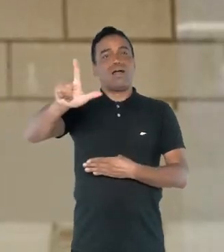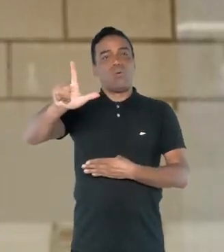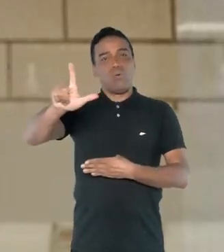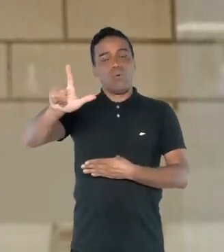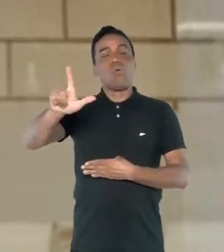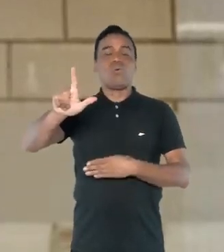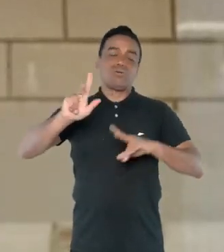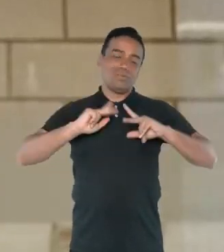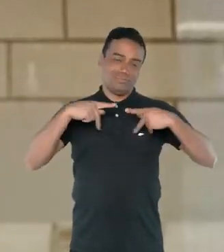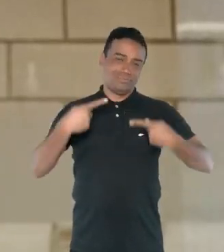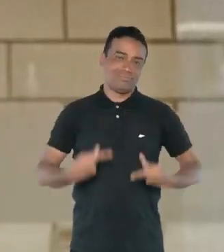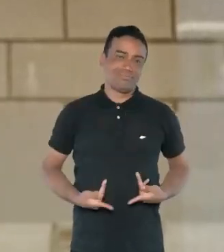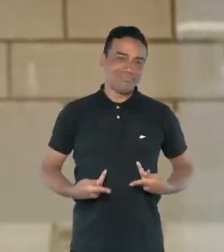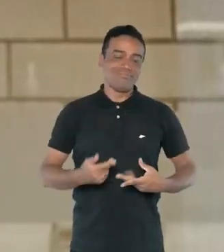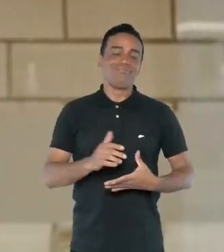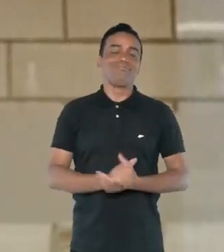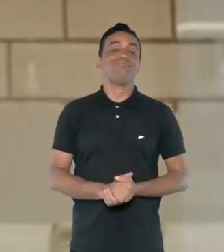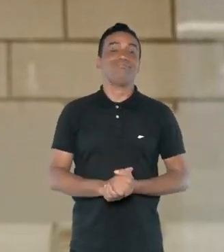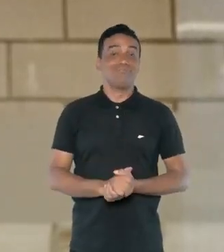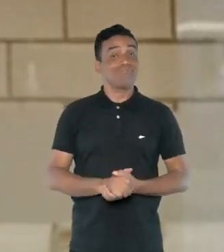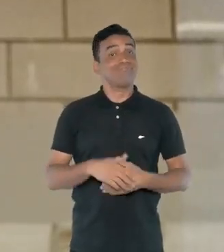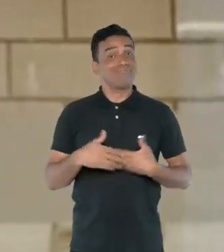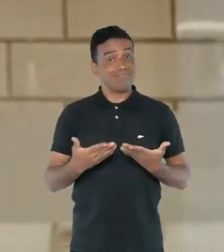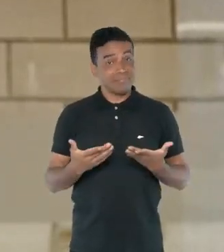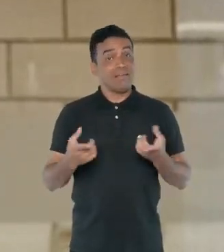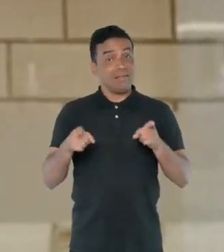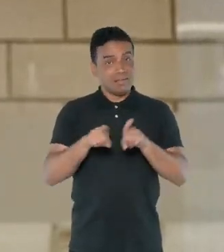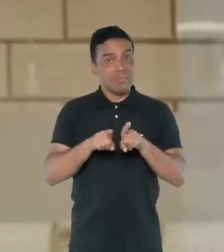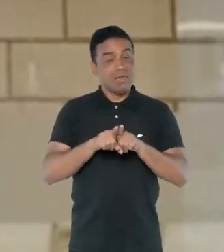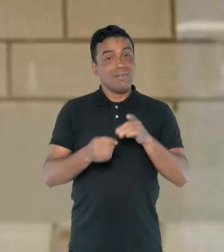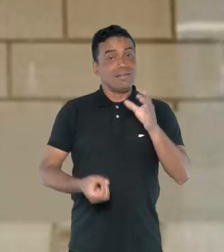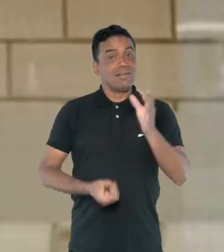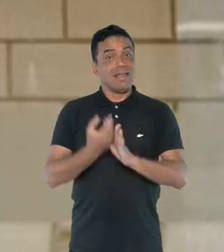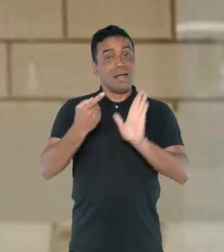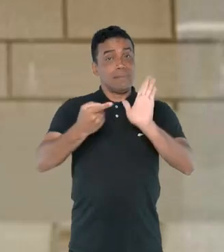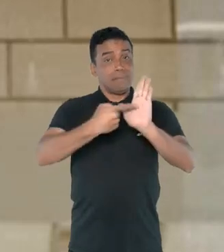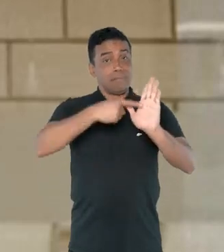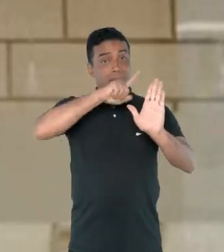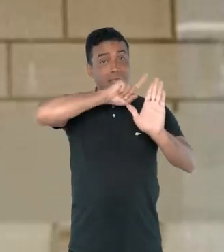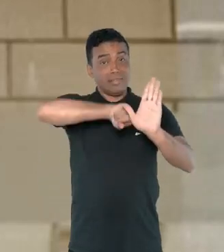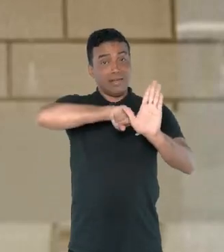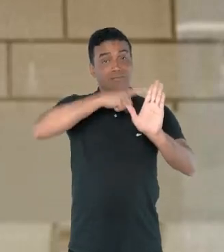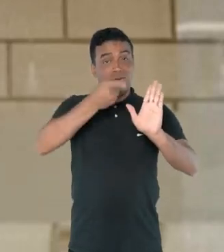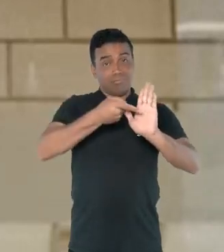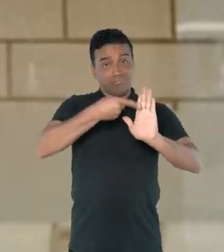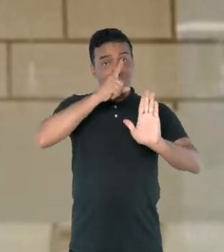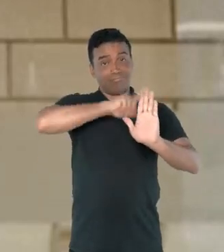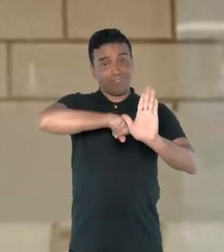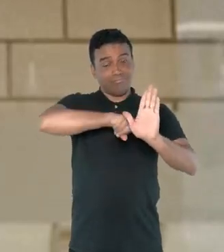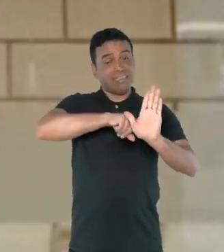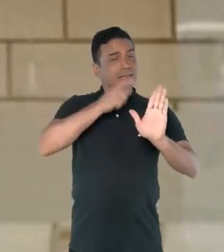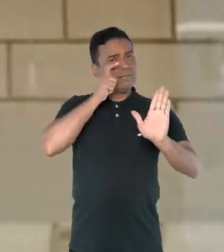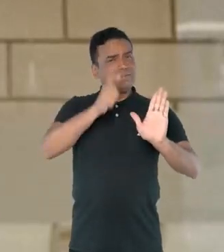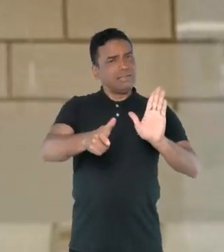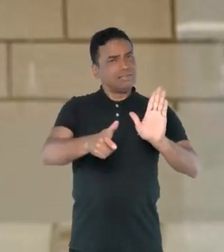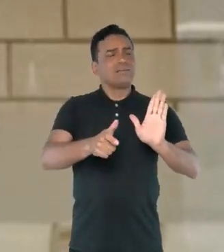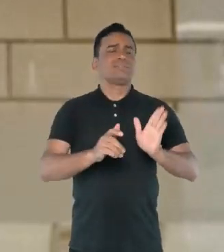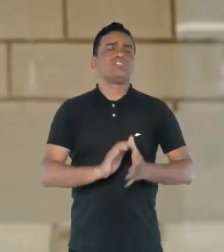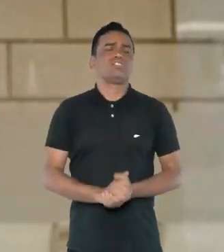da humanidade. Ele vai, inclusive, criar uma metáfora muito interessante, que ele vai